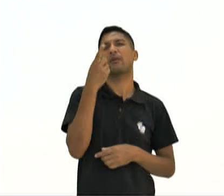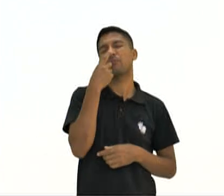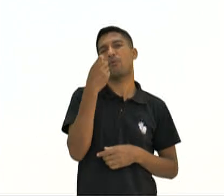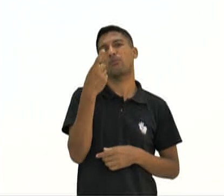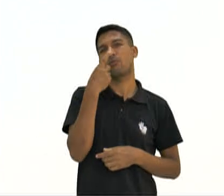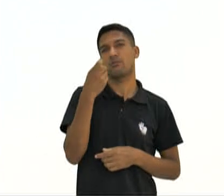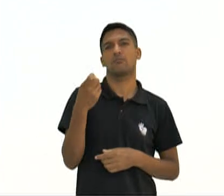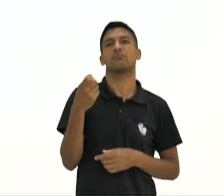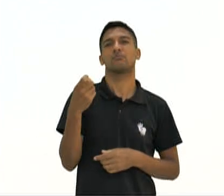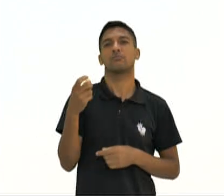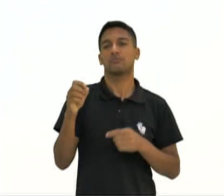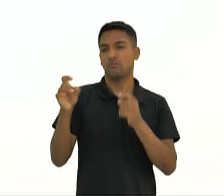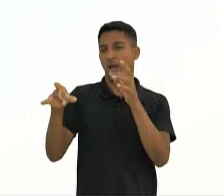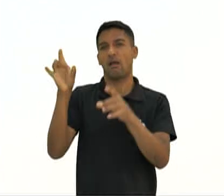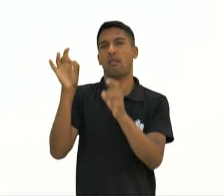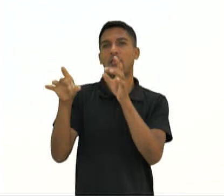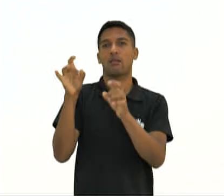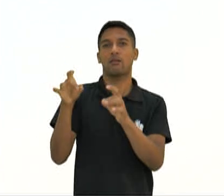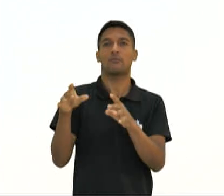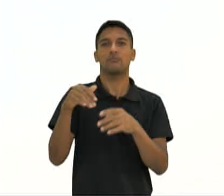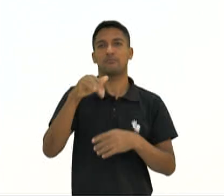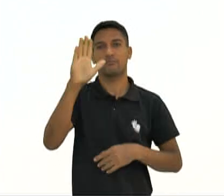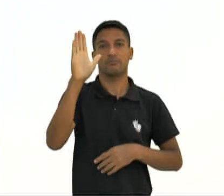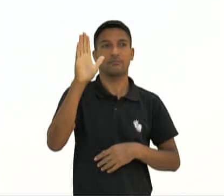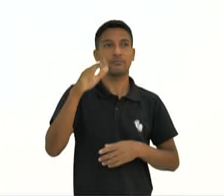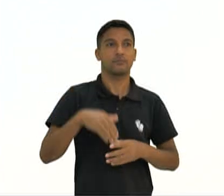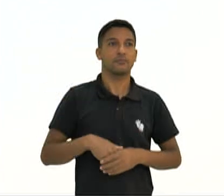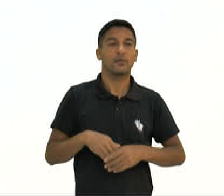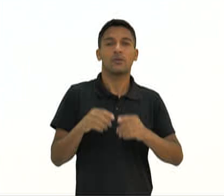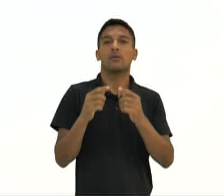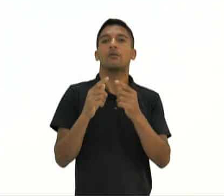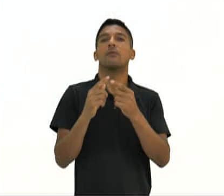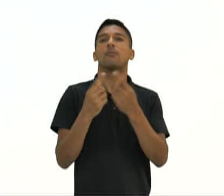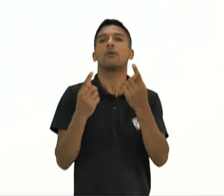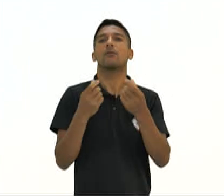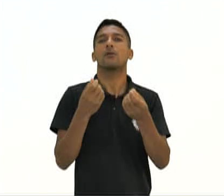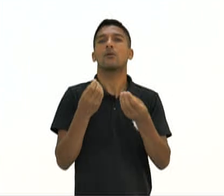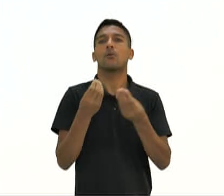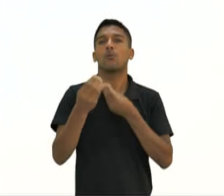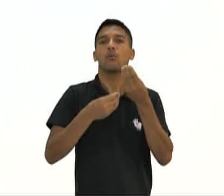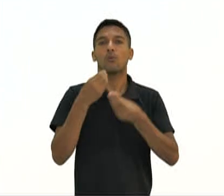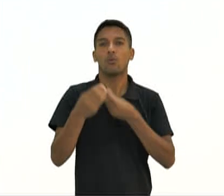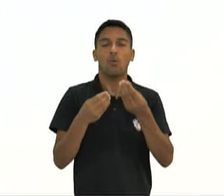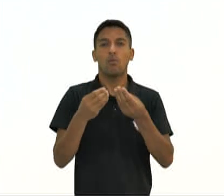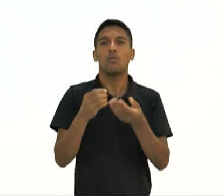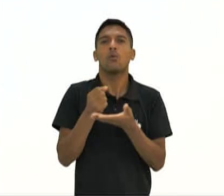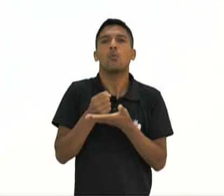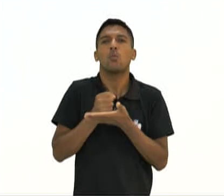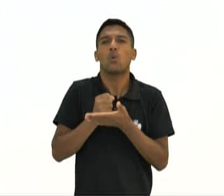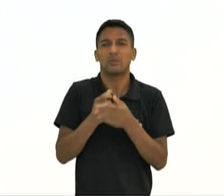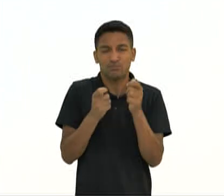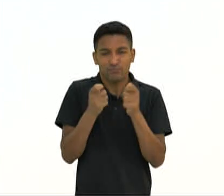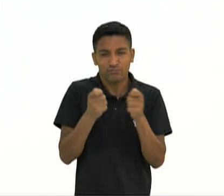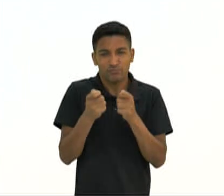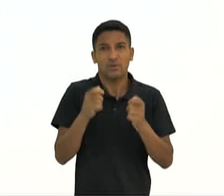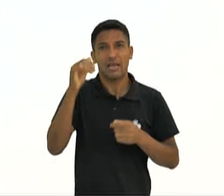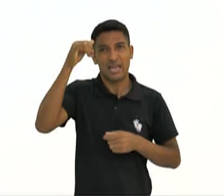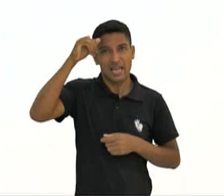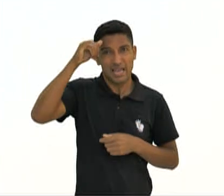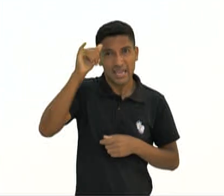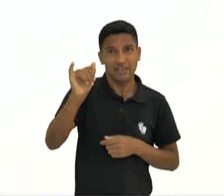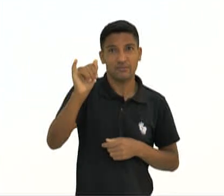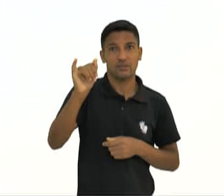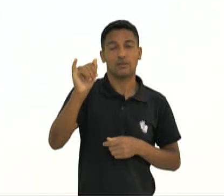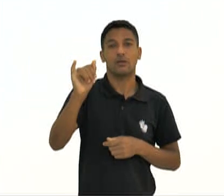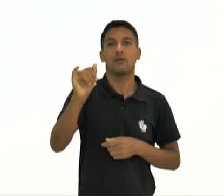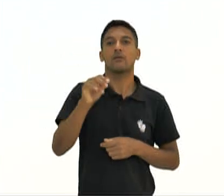do seu uso. São iniciativas que ajudam a diminuir a poluição ambiental provocada pelo uso do plástico. Temos só 3 alternativas, mas eu quero que